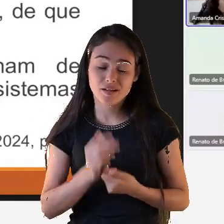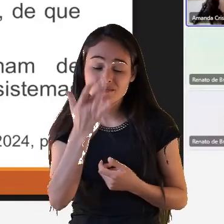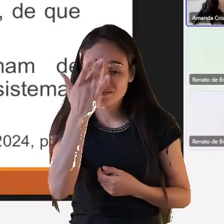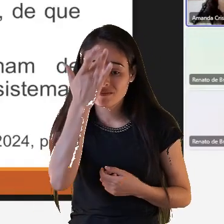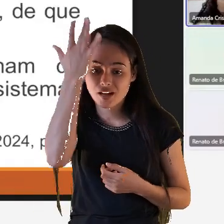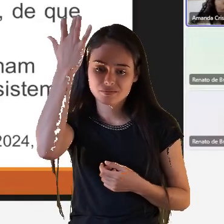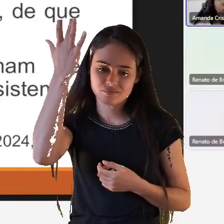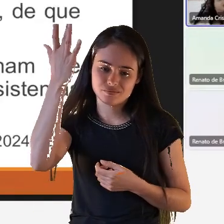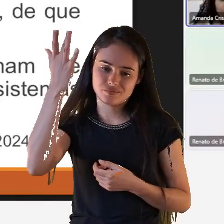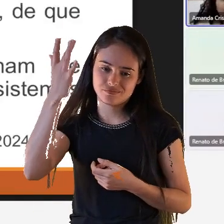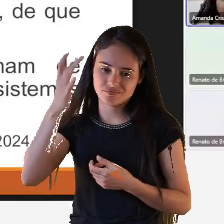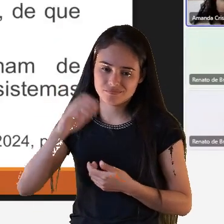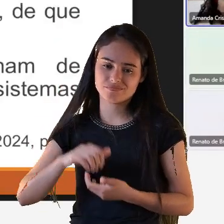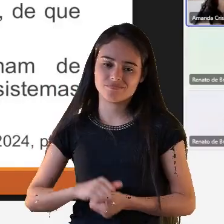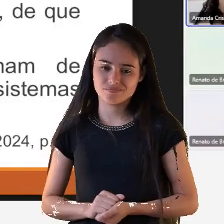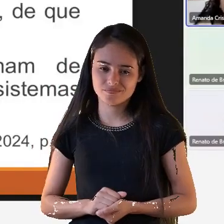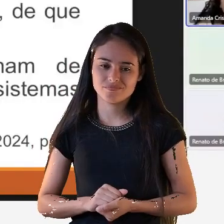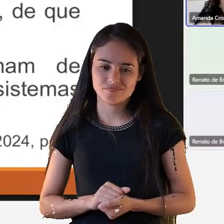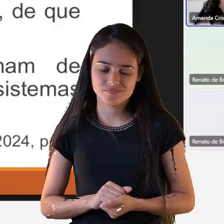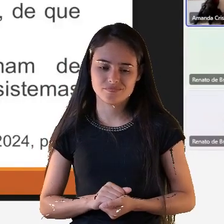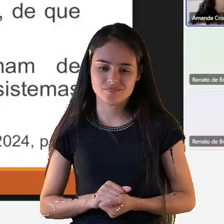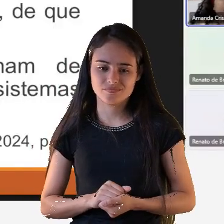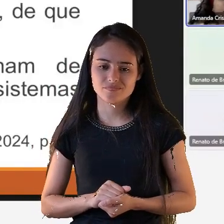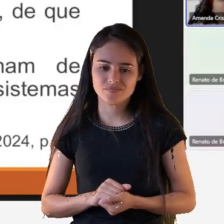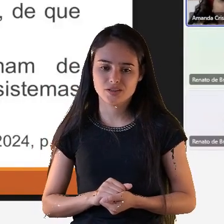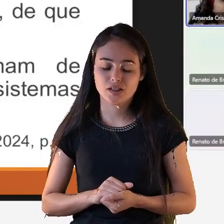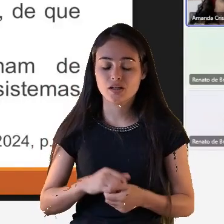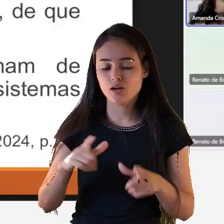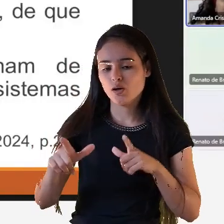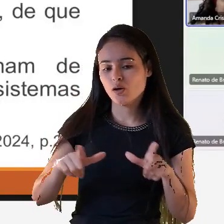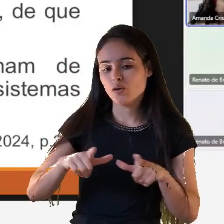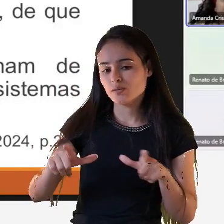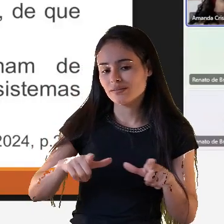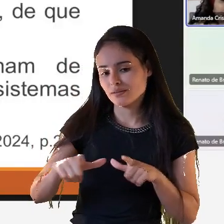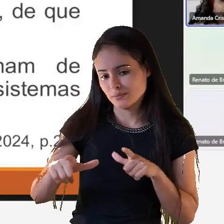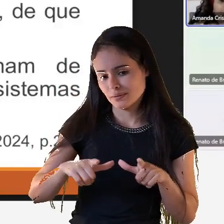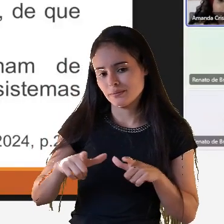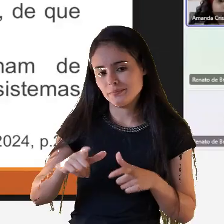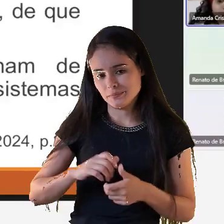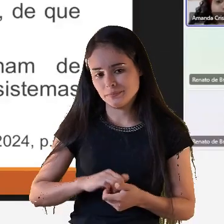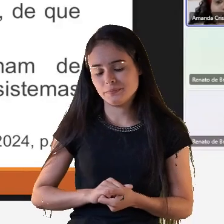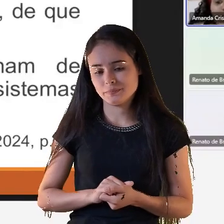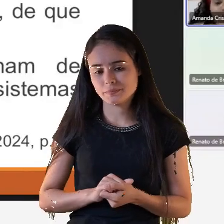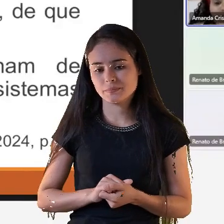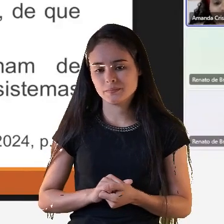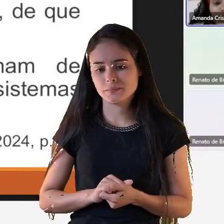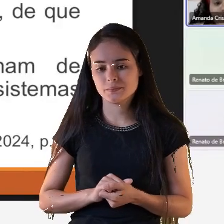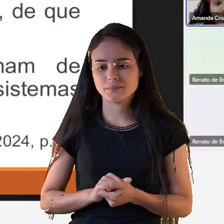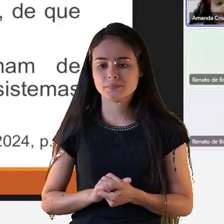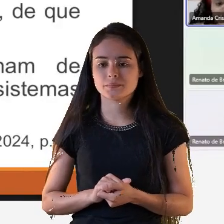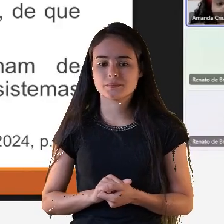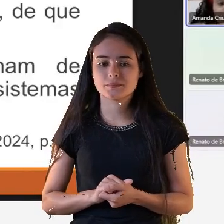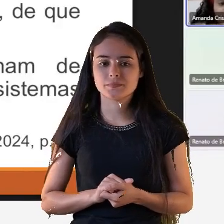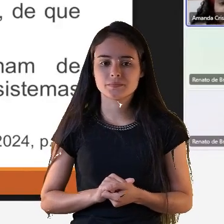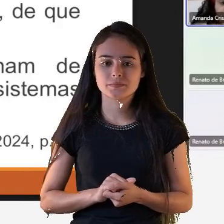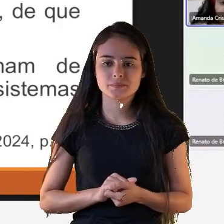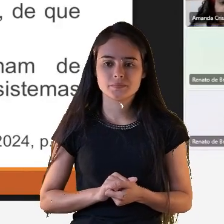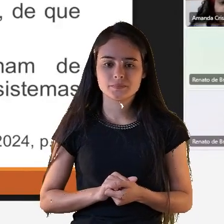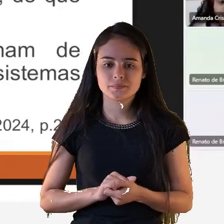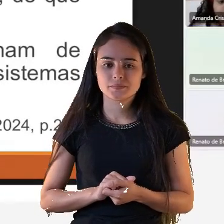facilitou muito, muito, muito o trabalho no Brasil. Pode passar, Lelo?